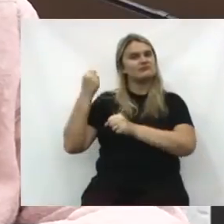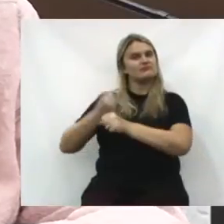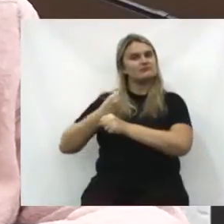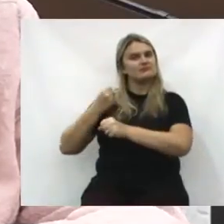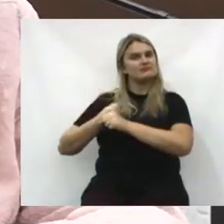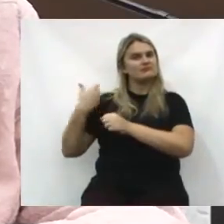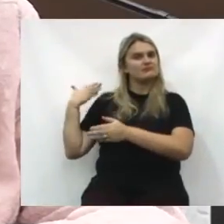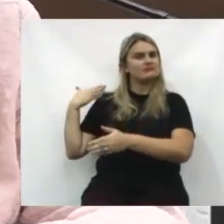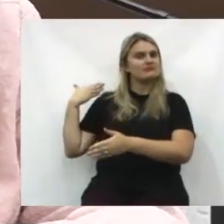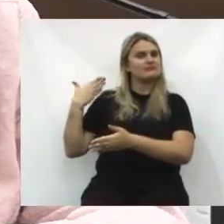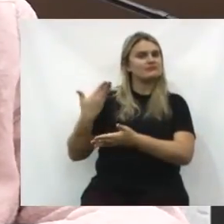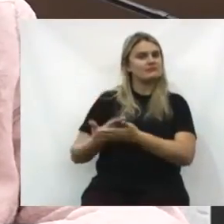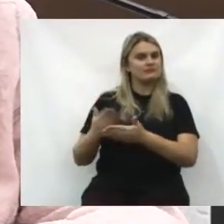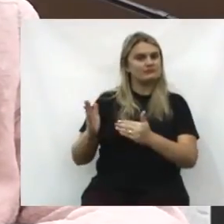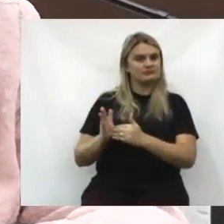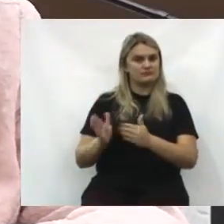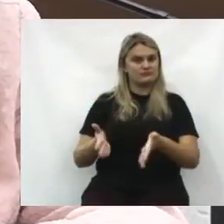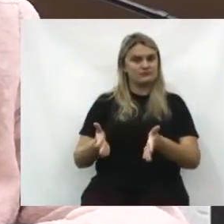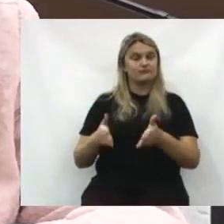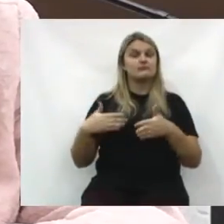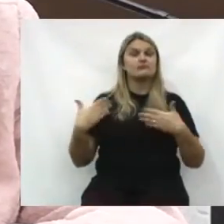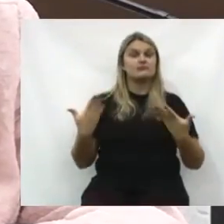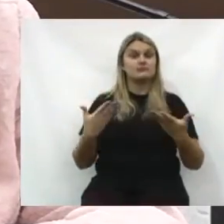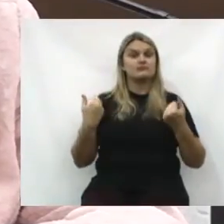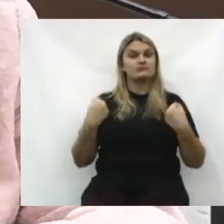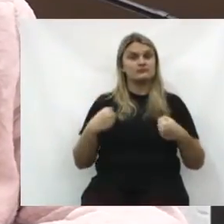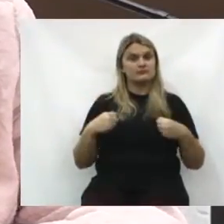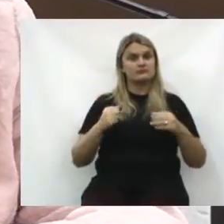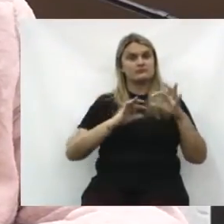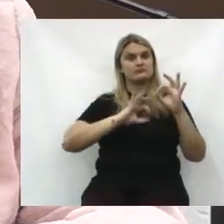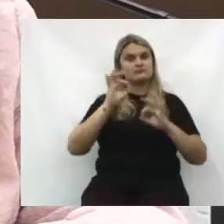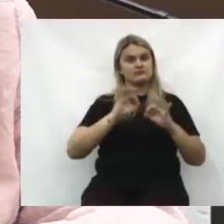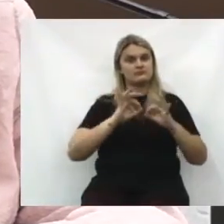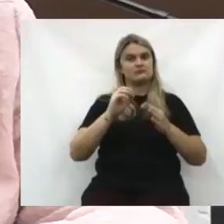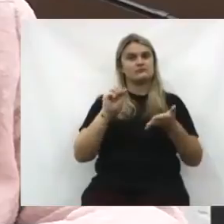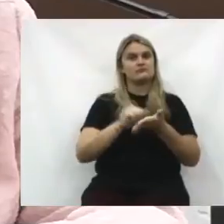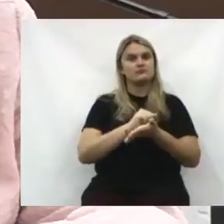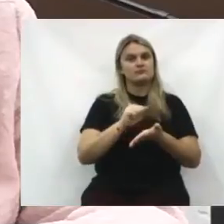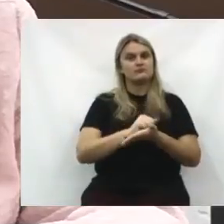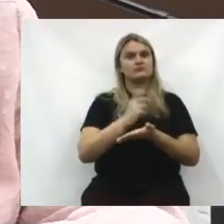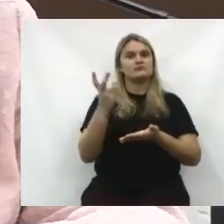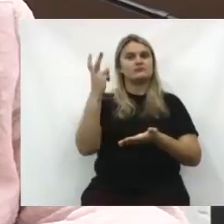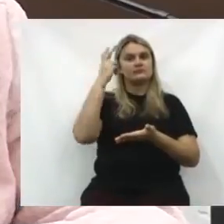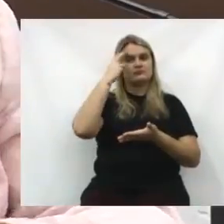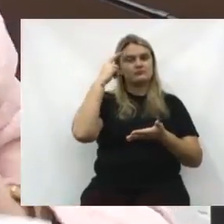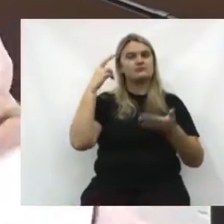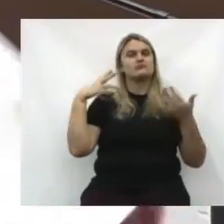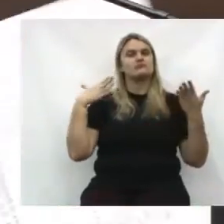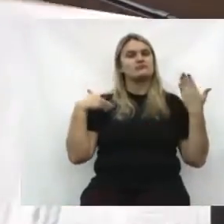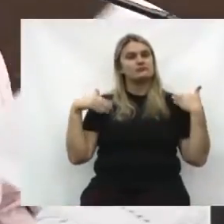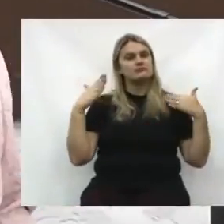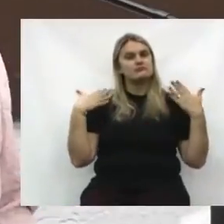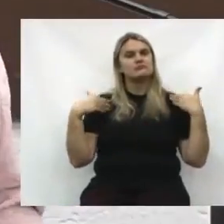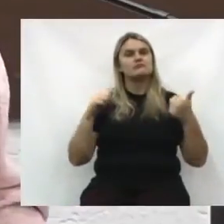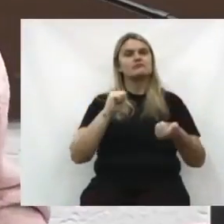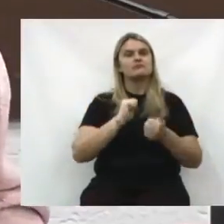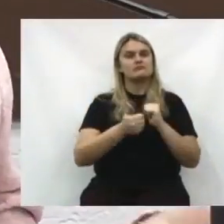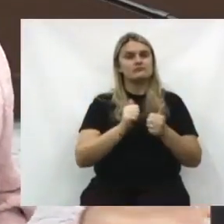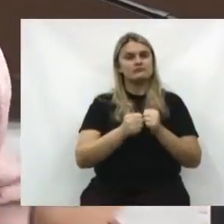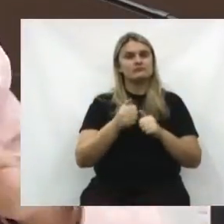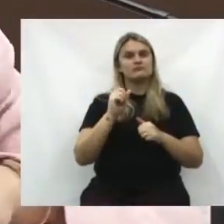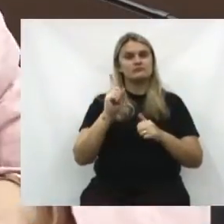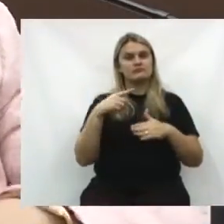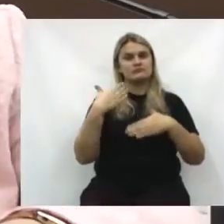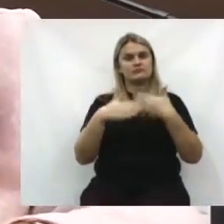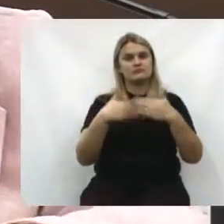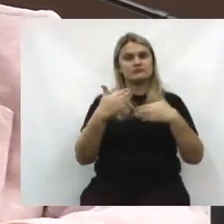é mesma desde sua criação, considerando que atividades de cultura, lazer e